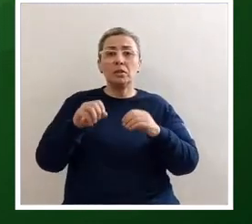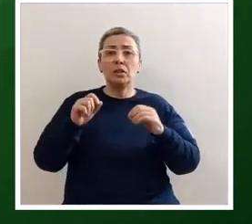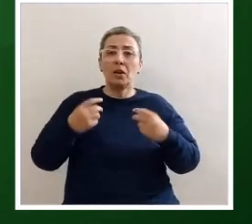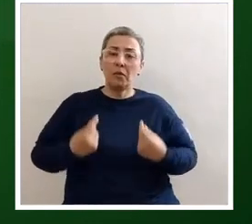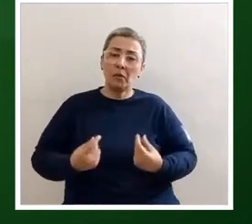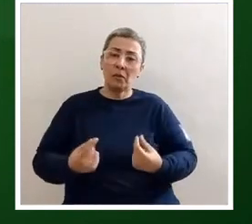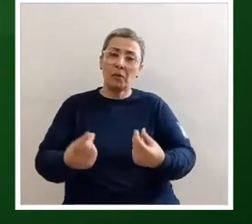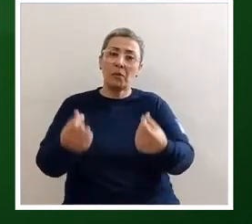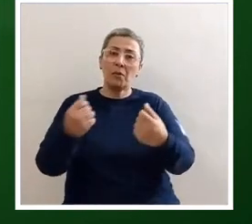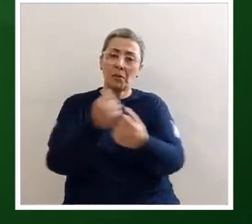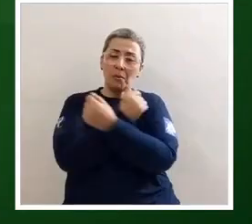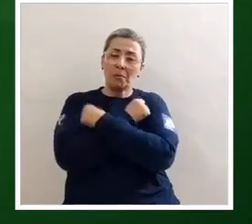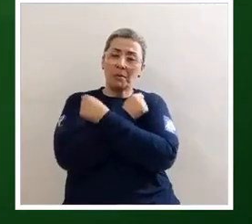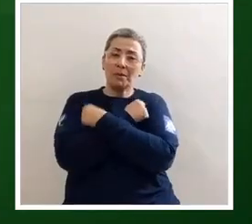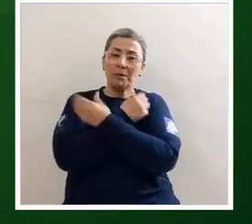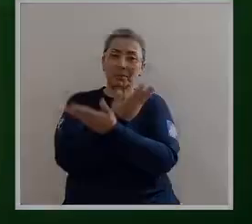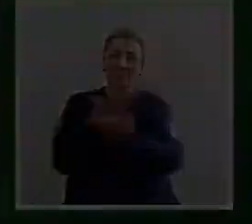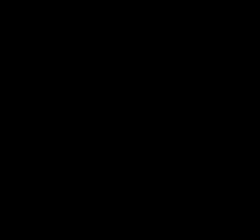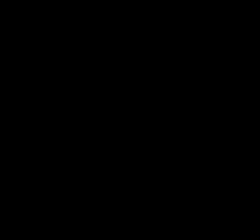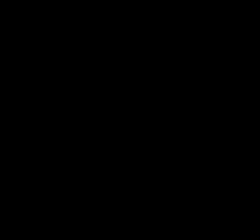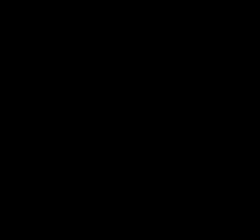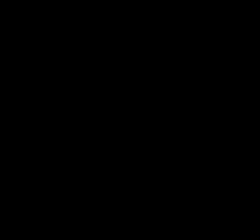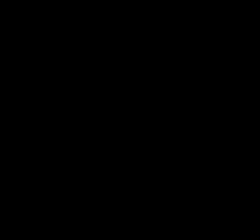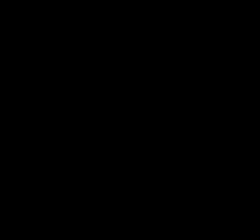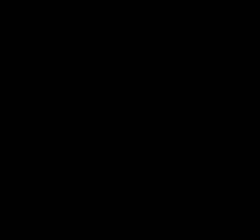longa um abraço a todos vocês